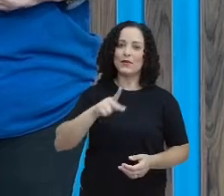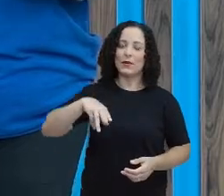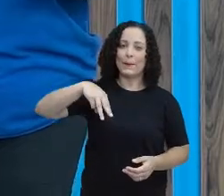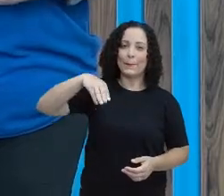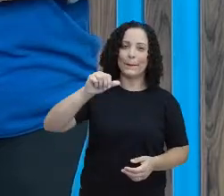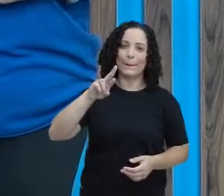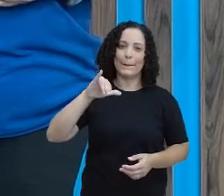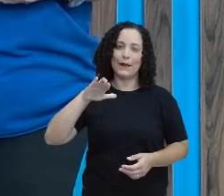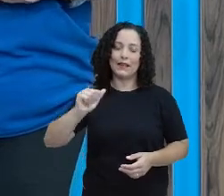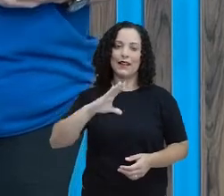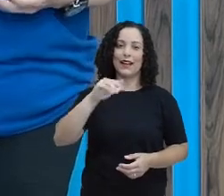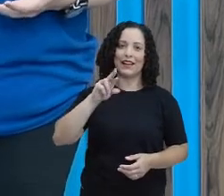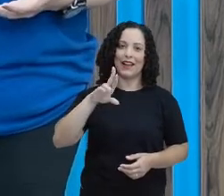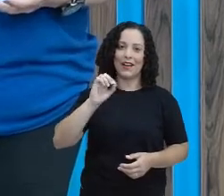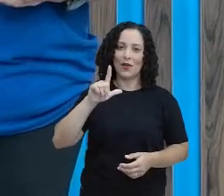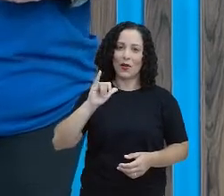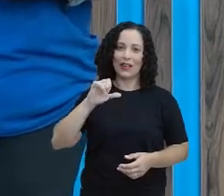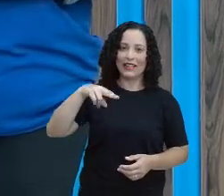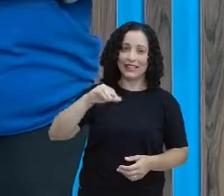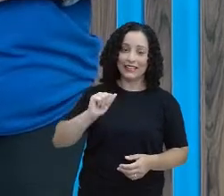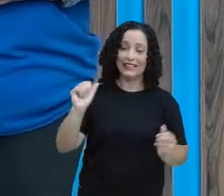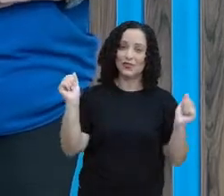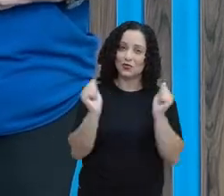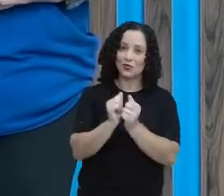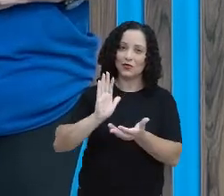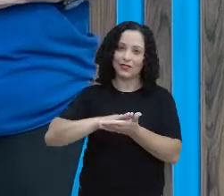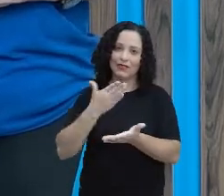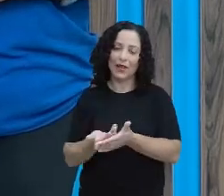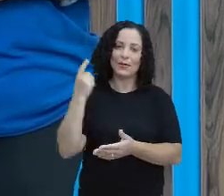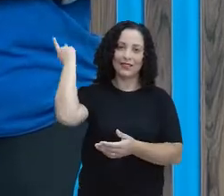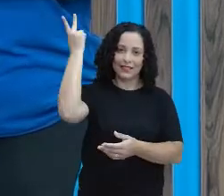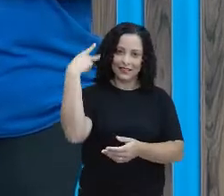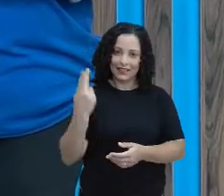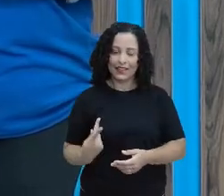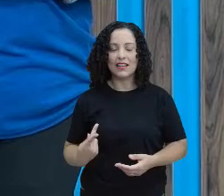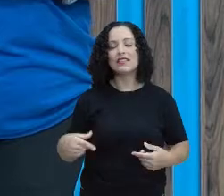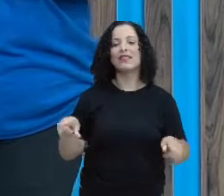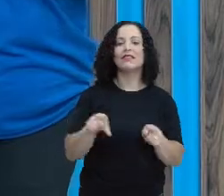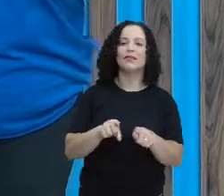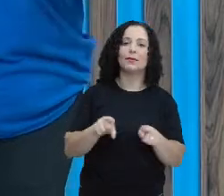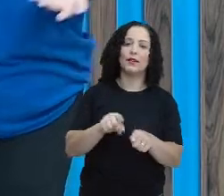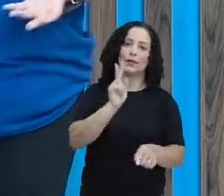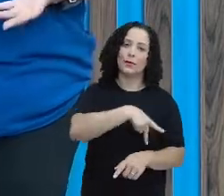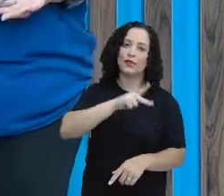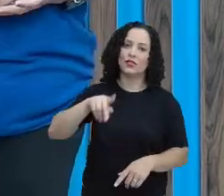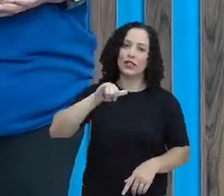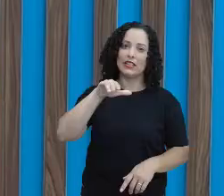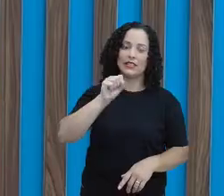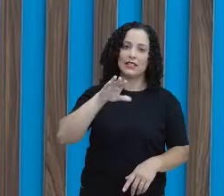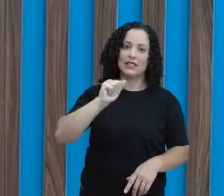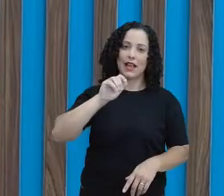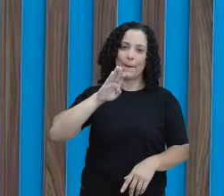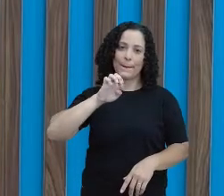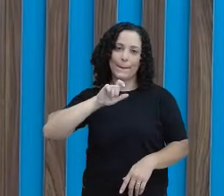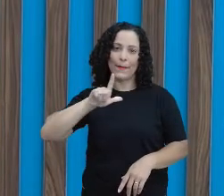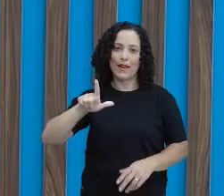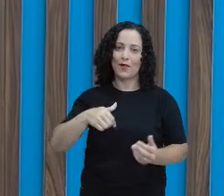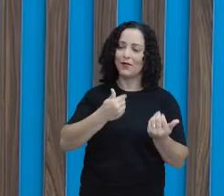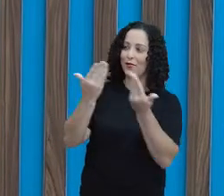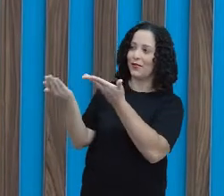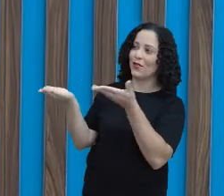Carolina e eu estou aqui com Kézia, nossa intérprete de Libras, e também com a professora Isabel.